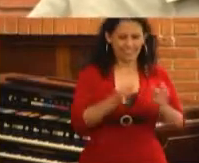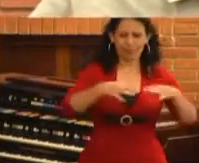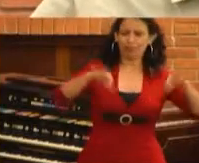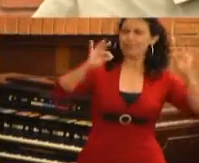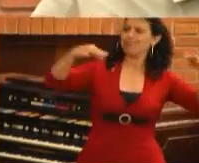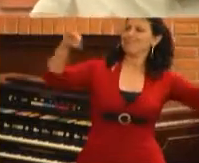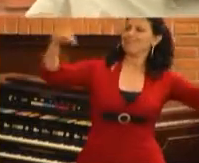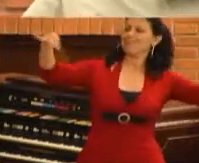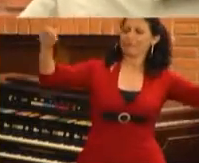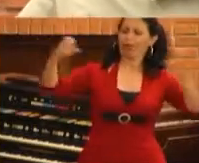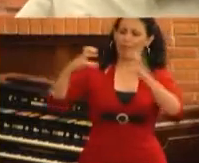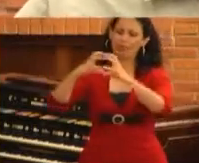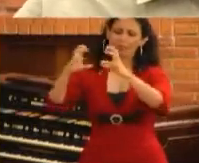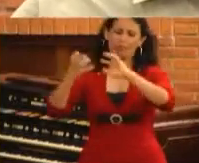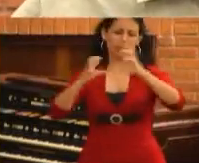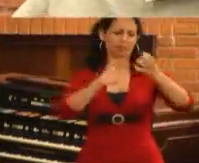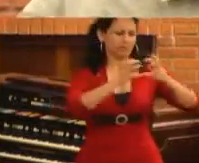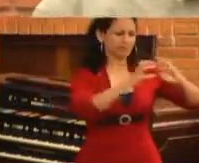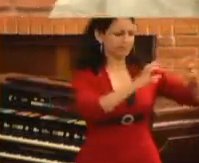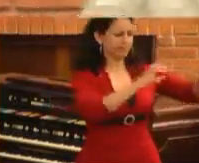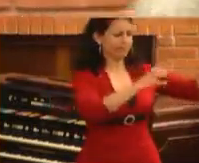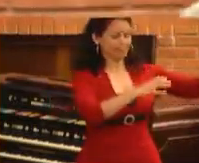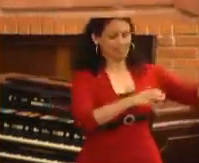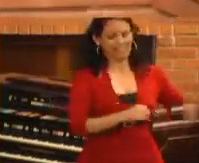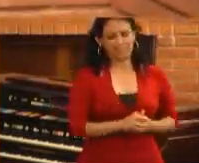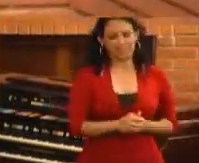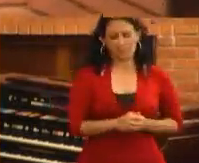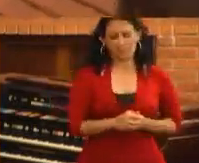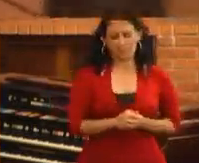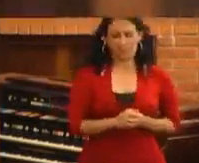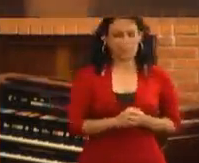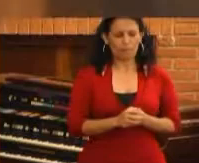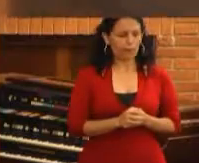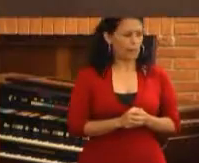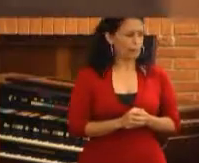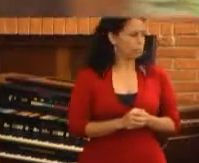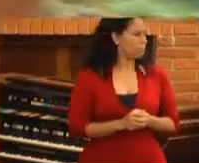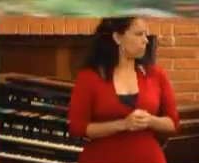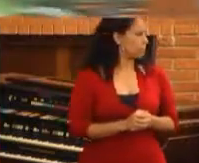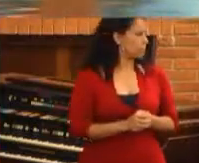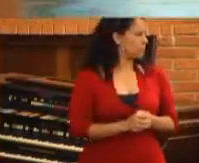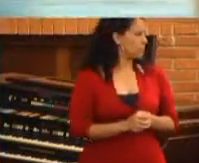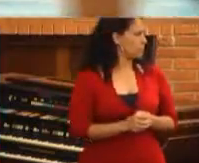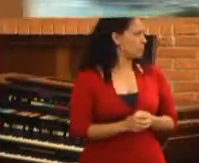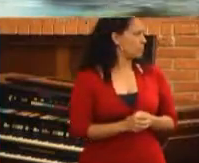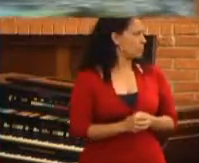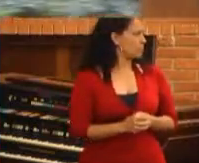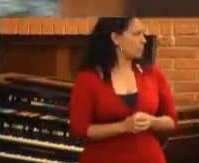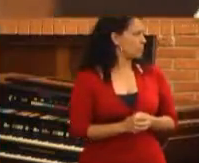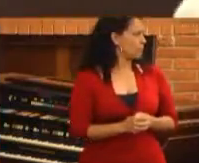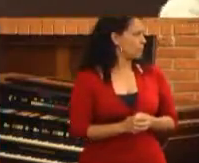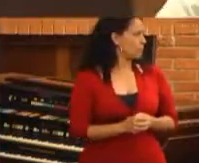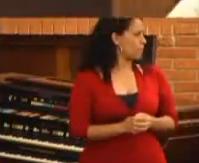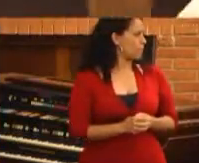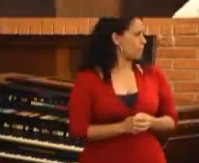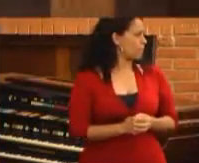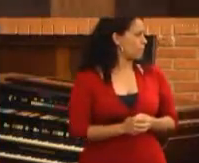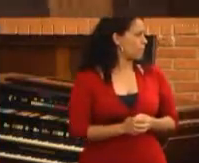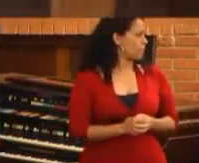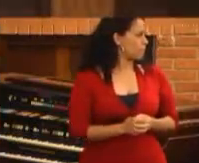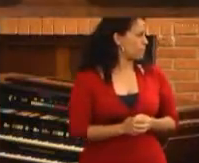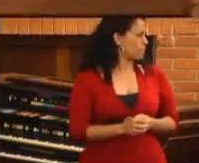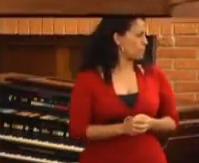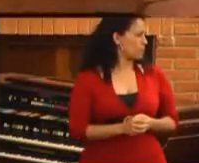ojeriza com esses troços. Mas é liberdade que eu dou aos filhos de andarem do jeito que eles querem. Botaram lá uns negócios velhos, lá uns, como é que